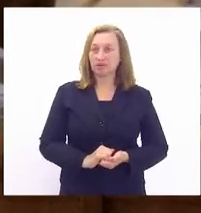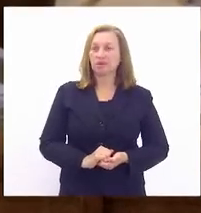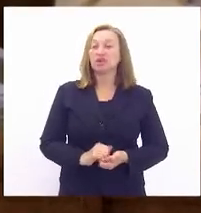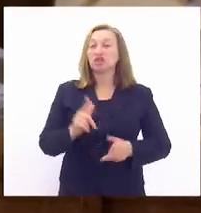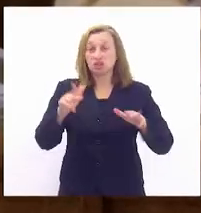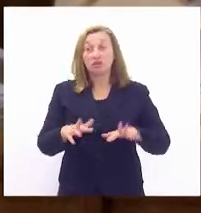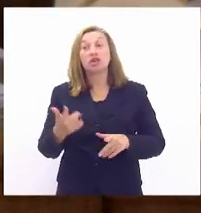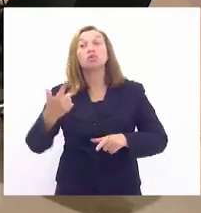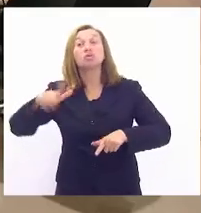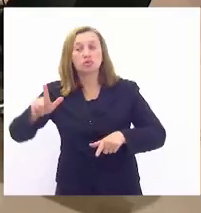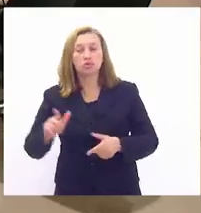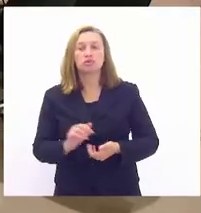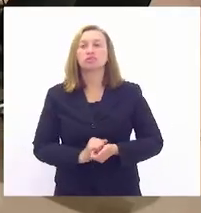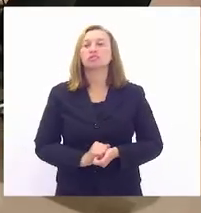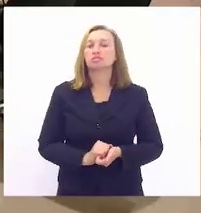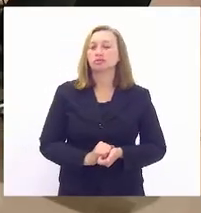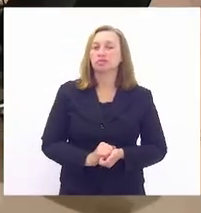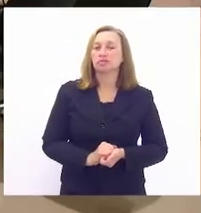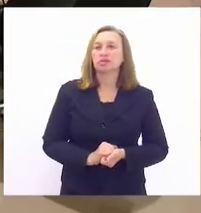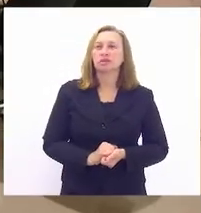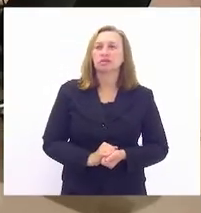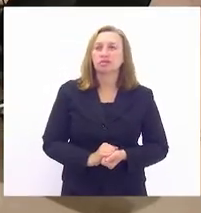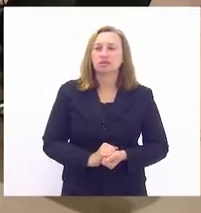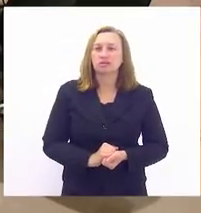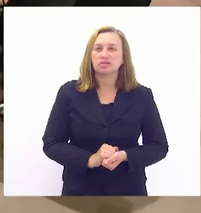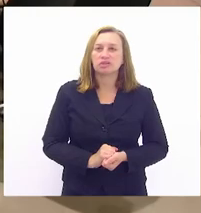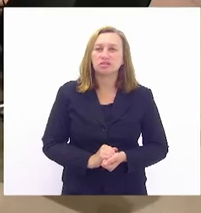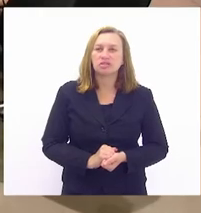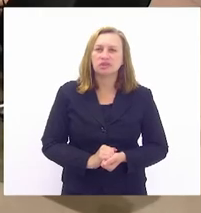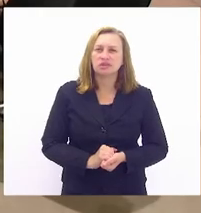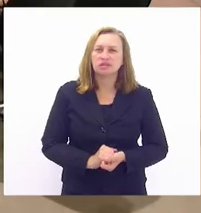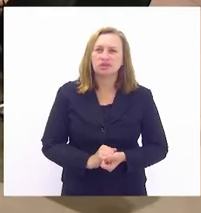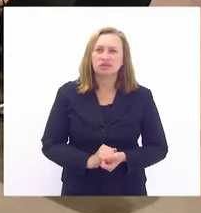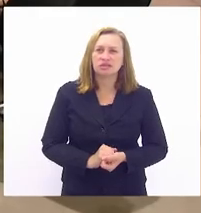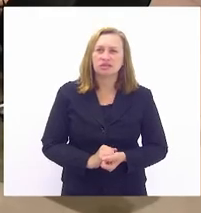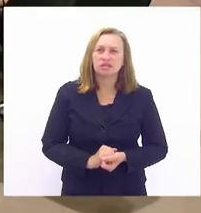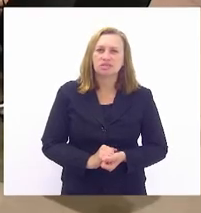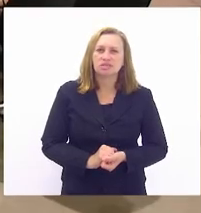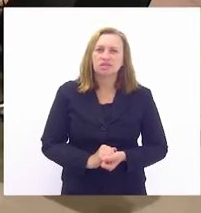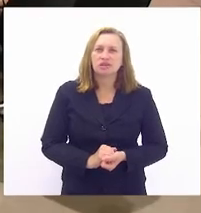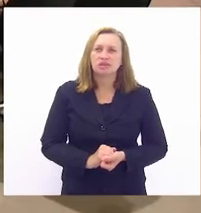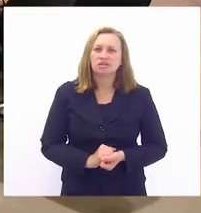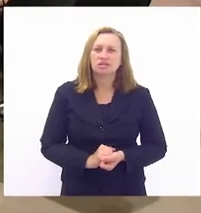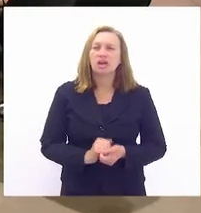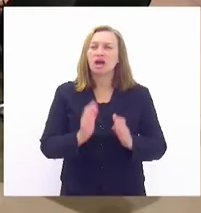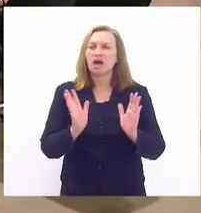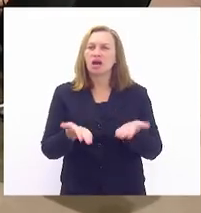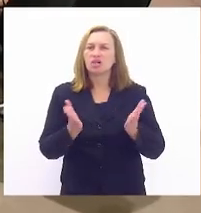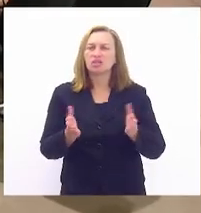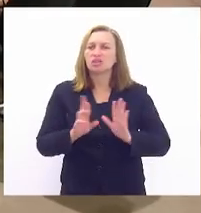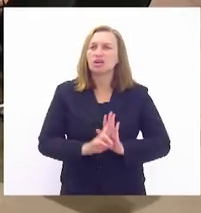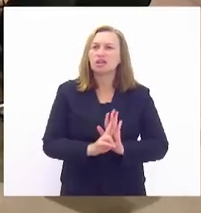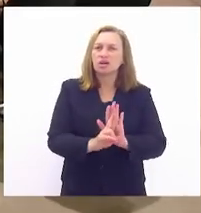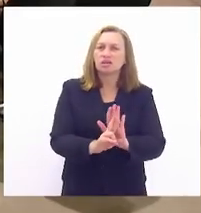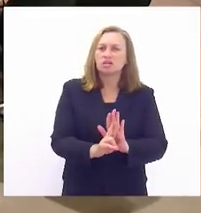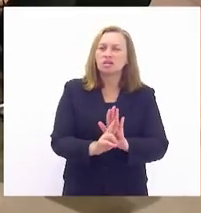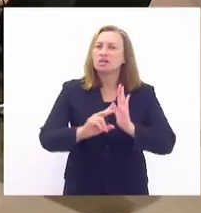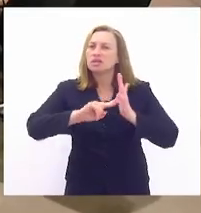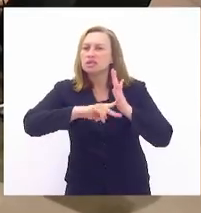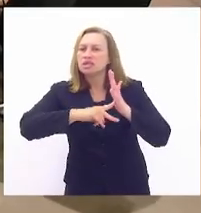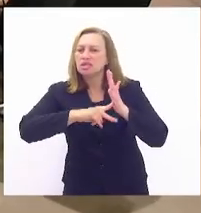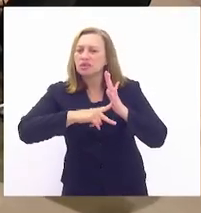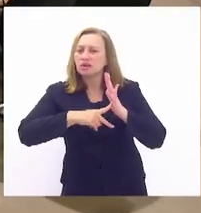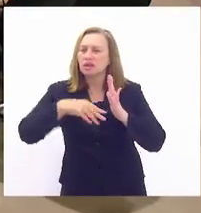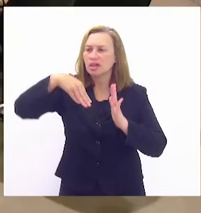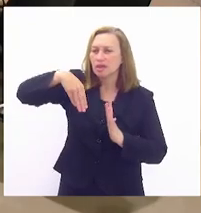mas esse teve. Obrigado, Denise. Eu vou passar a palavra agora ao representante do Sindicato dos